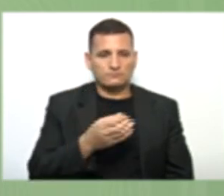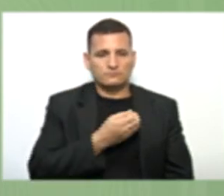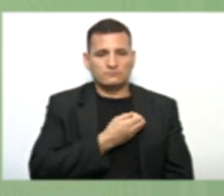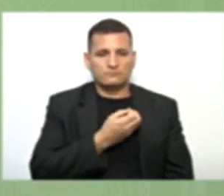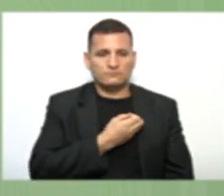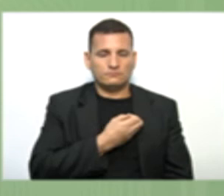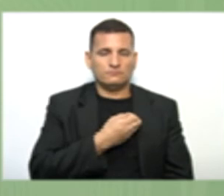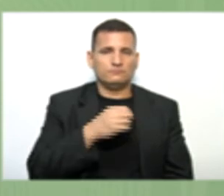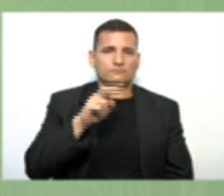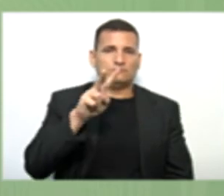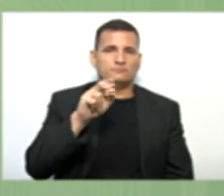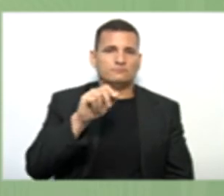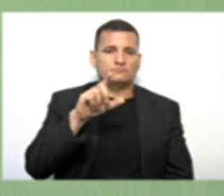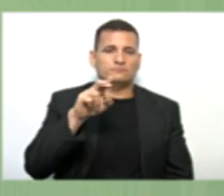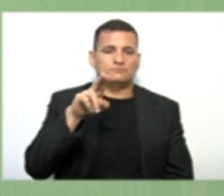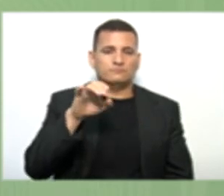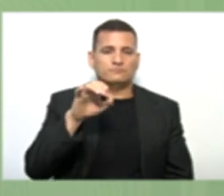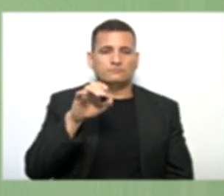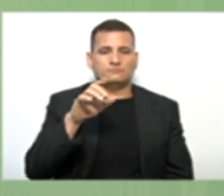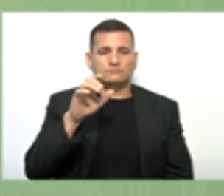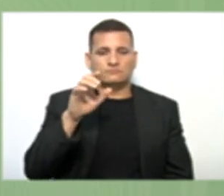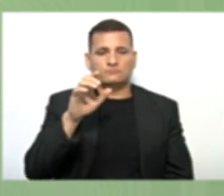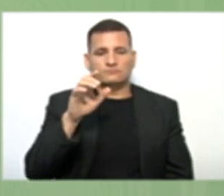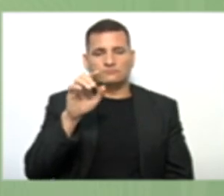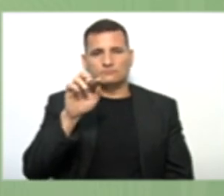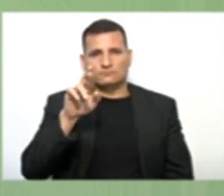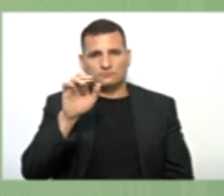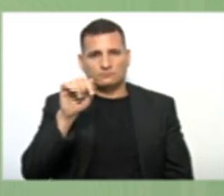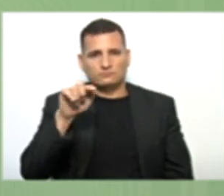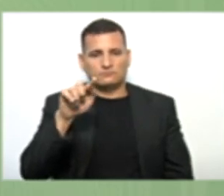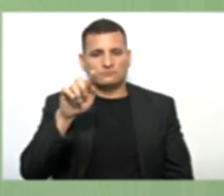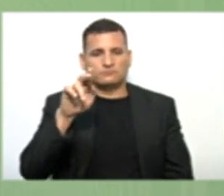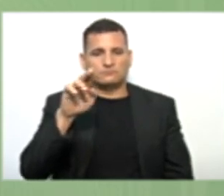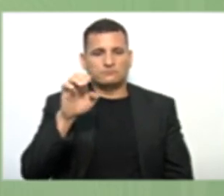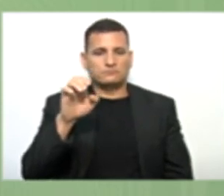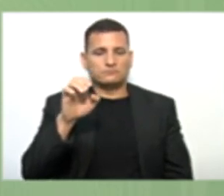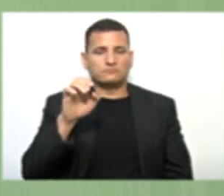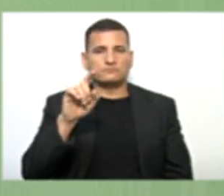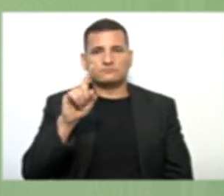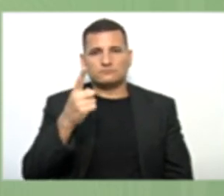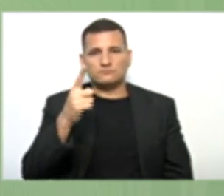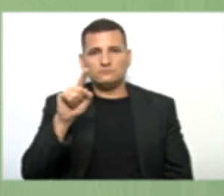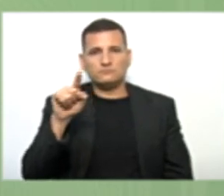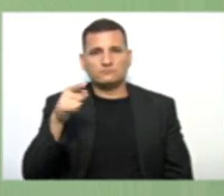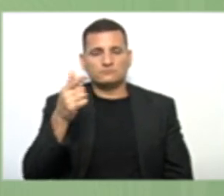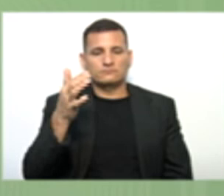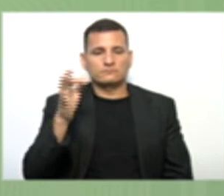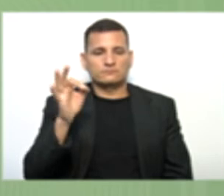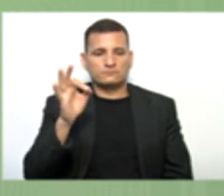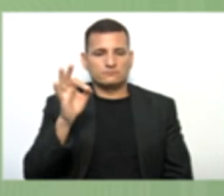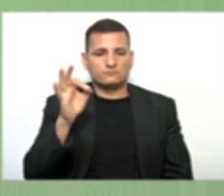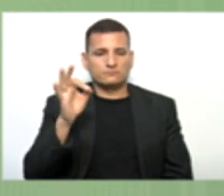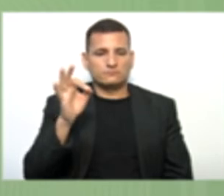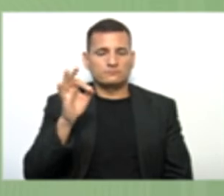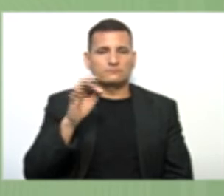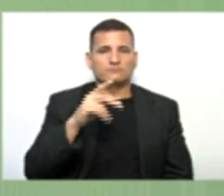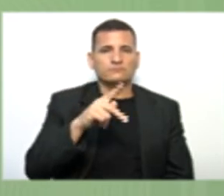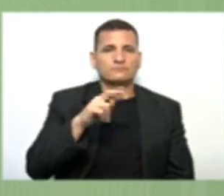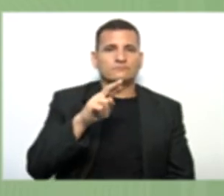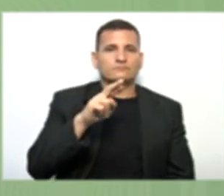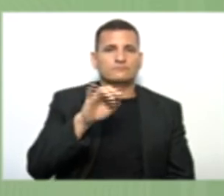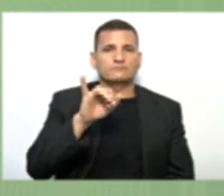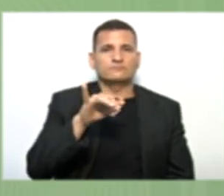value, em range, eu já usei diretamente o range, aí eu coloquei 1,10, ele me dá um